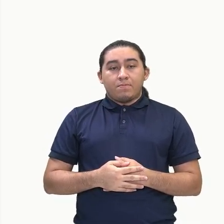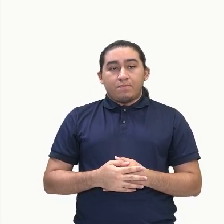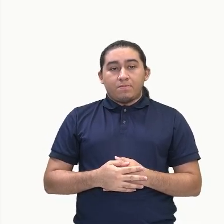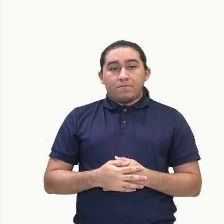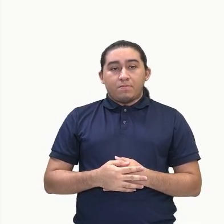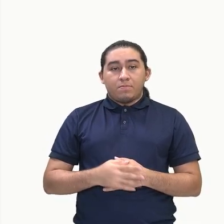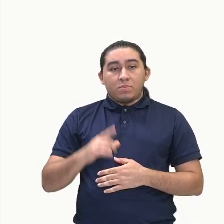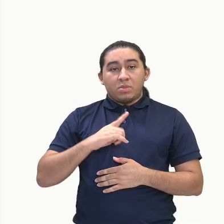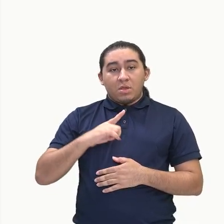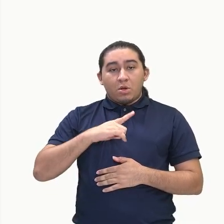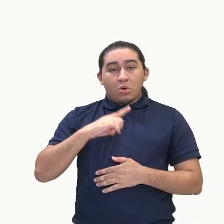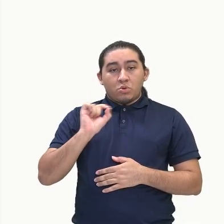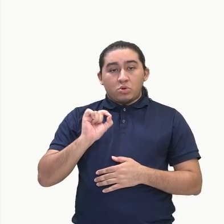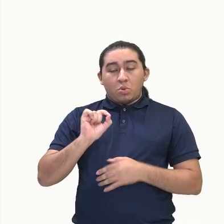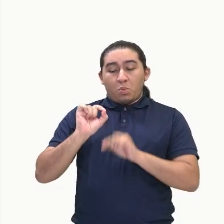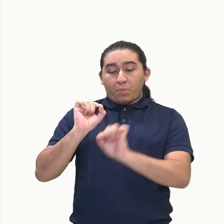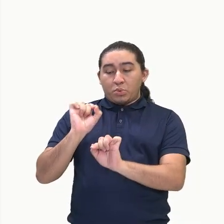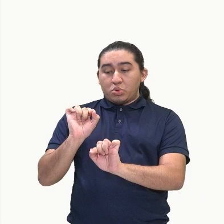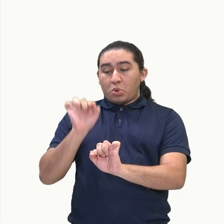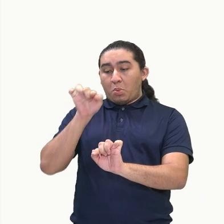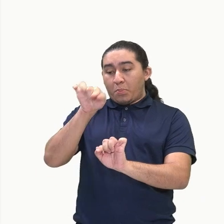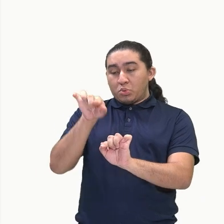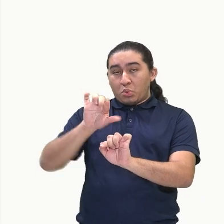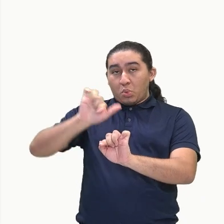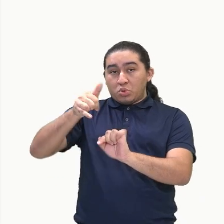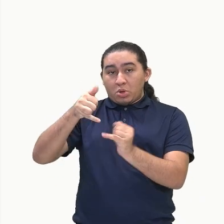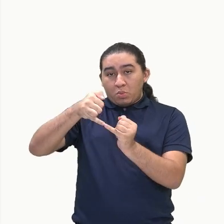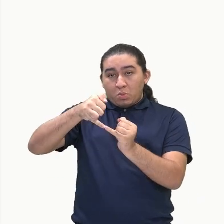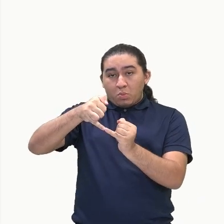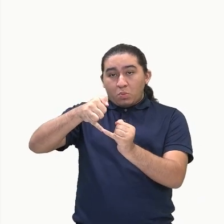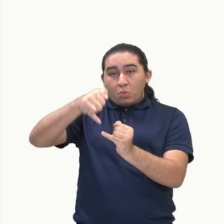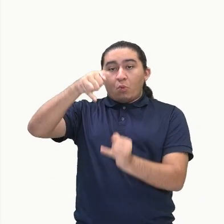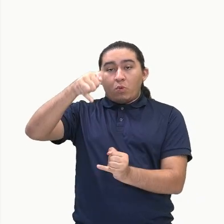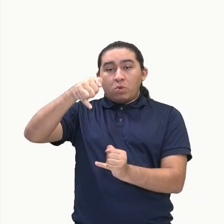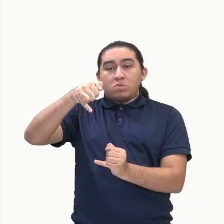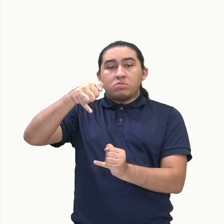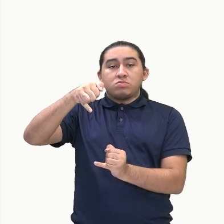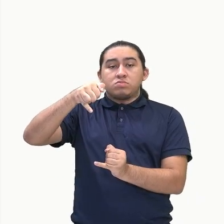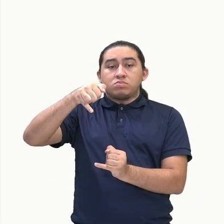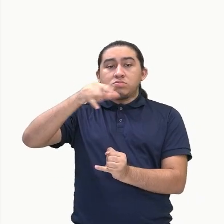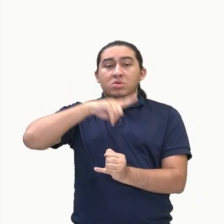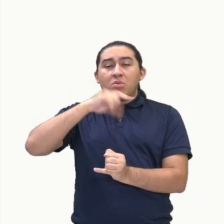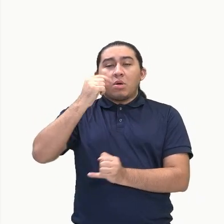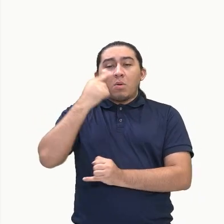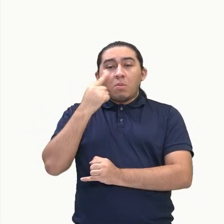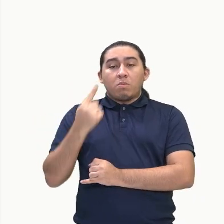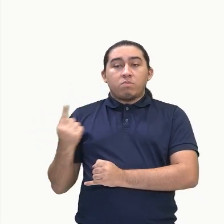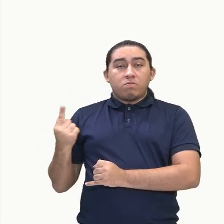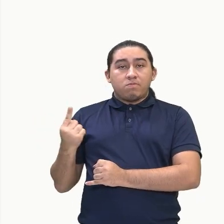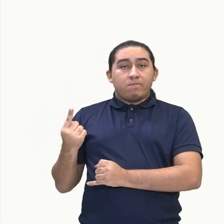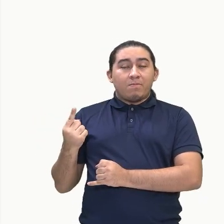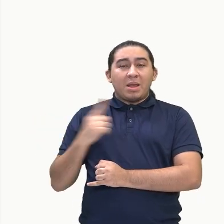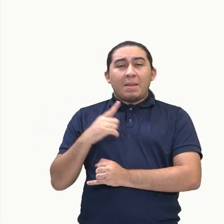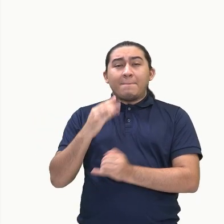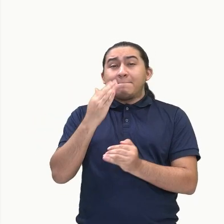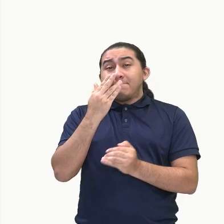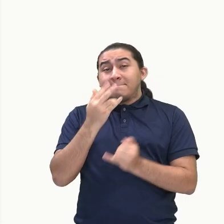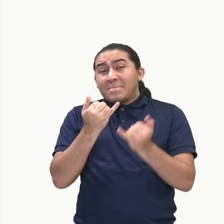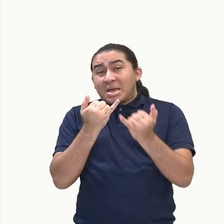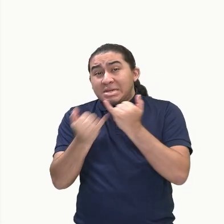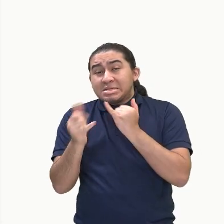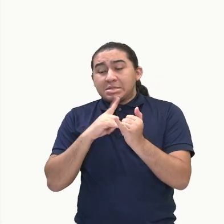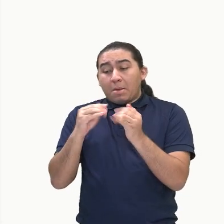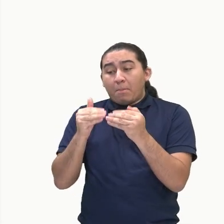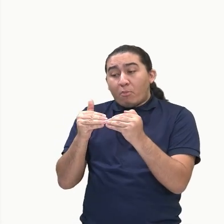aqui. Ó, novamente, ela não está completamente dentro do polígono. Logo, não é